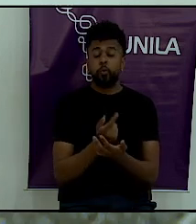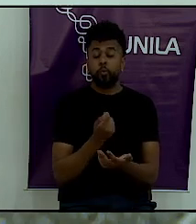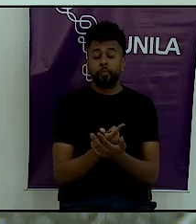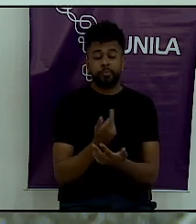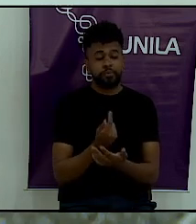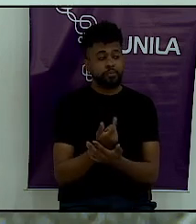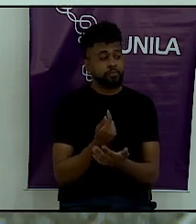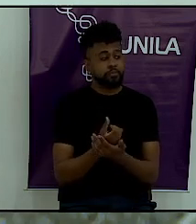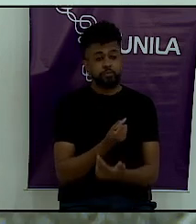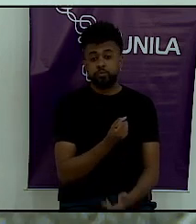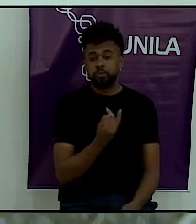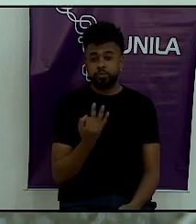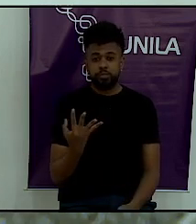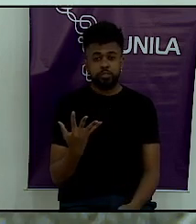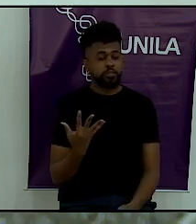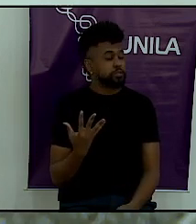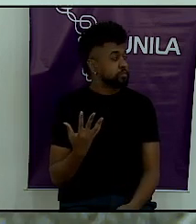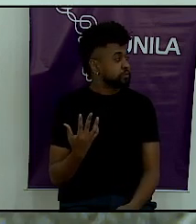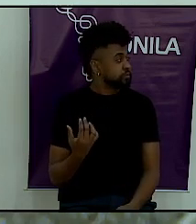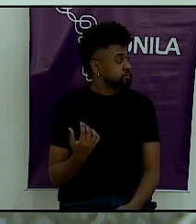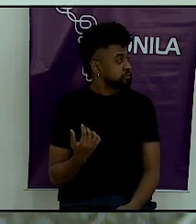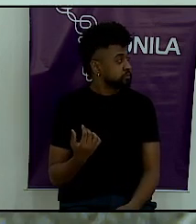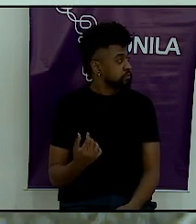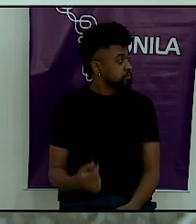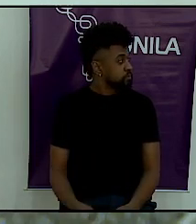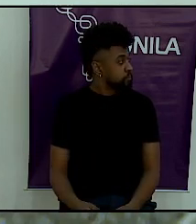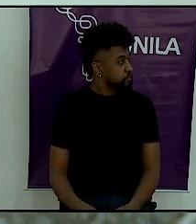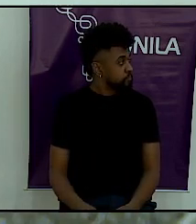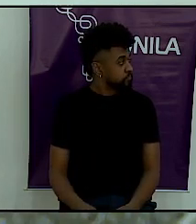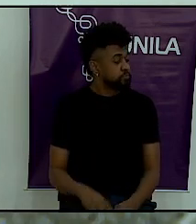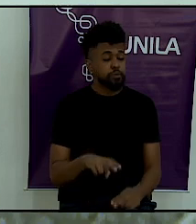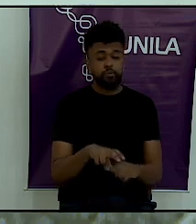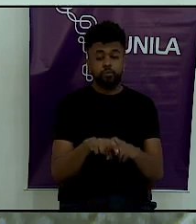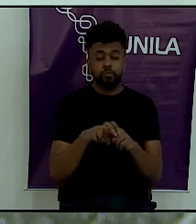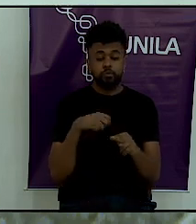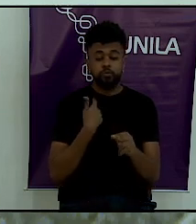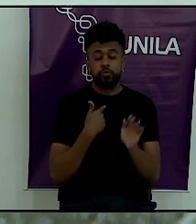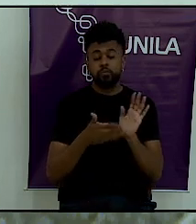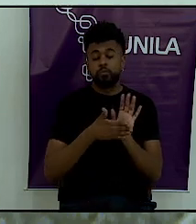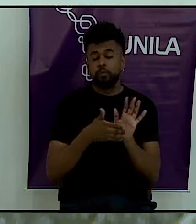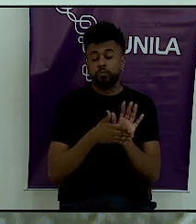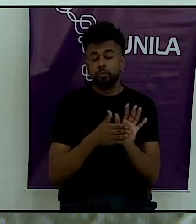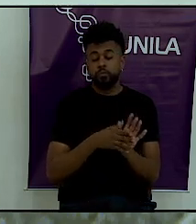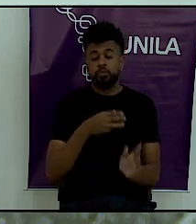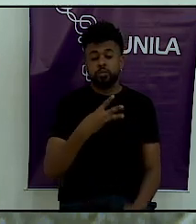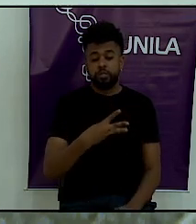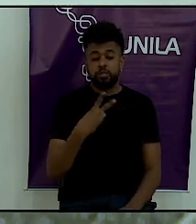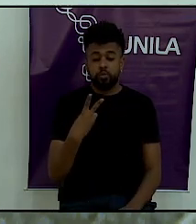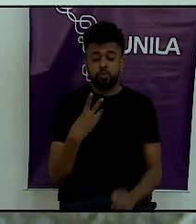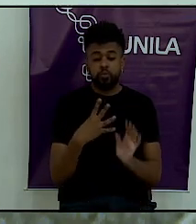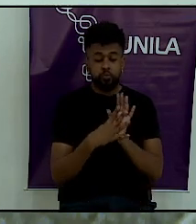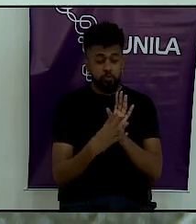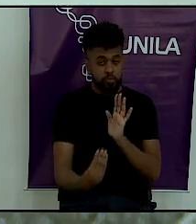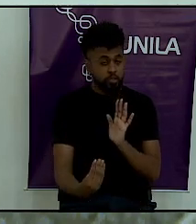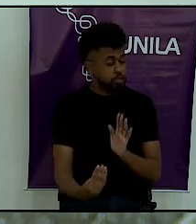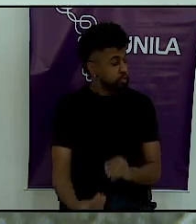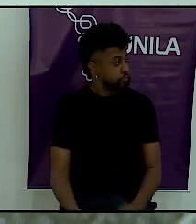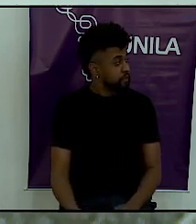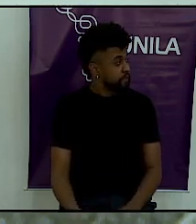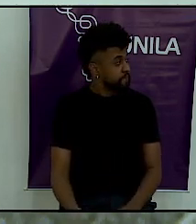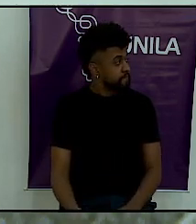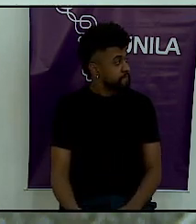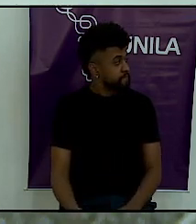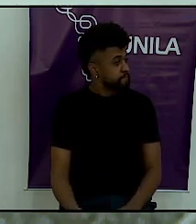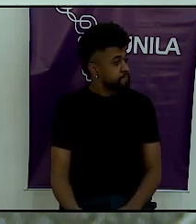de uma quantidade significativa, tem um desconto considerável. Por isso, a gente está propondo, então, a aquisição de 32 modelos, seriam 32 volumes,